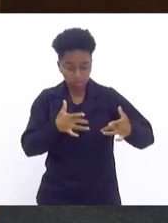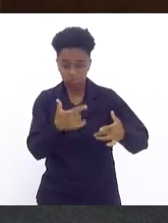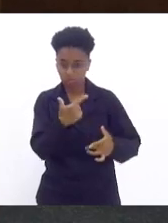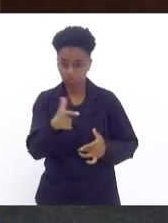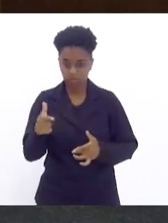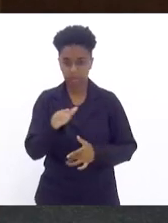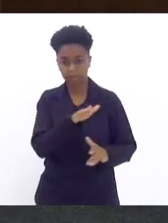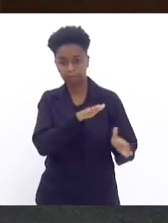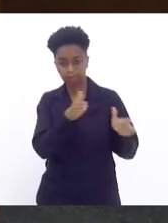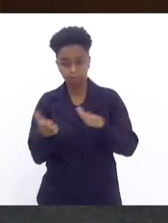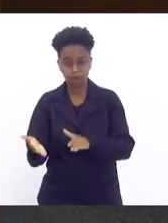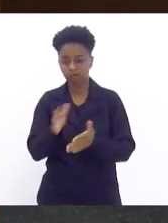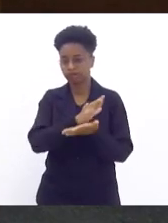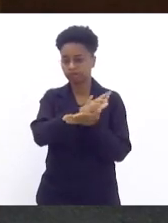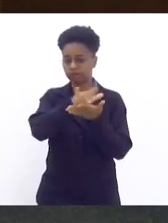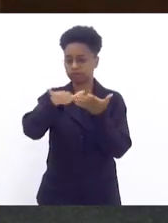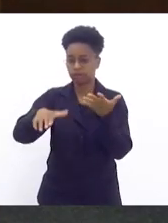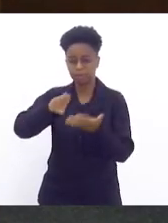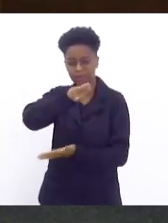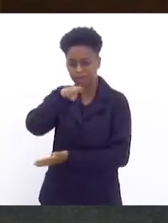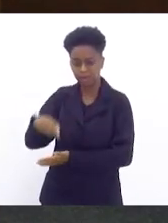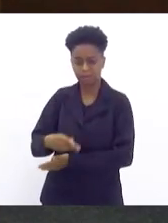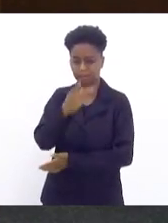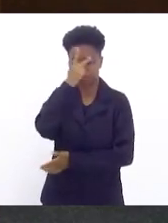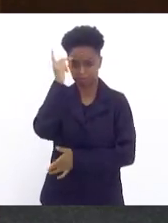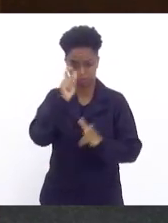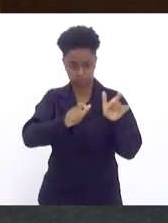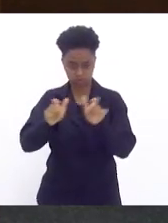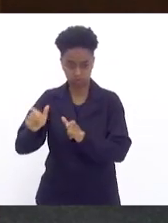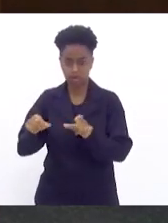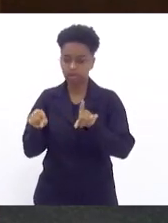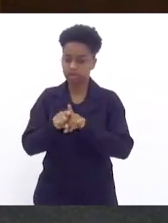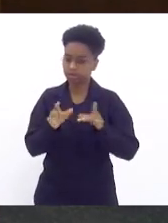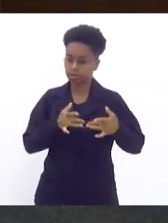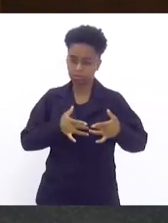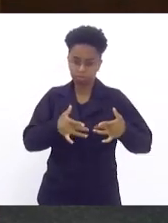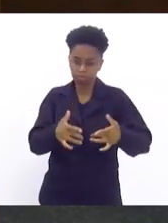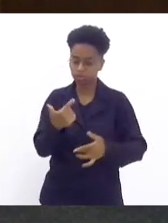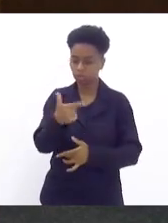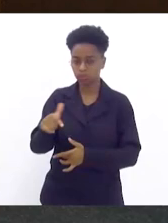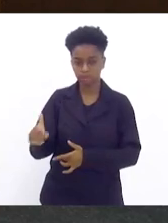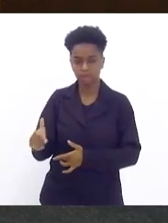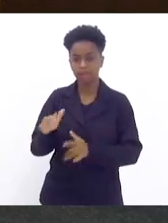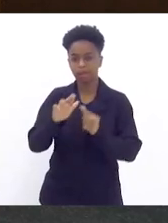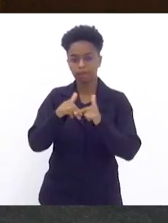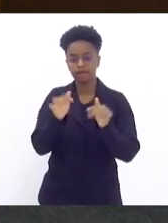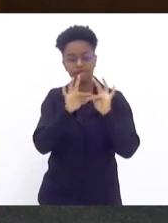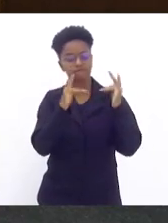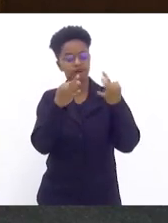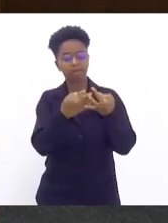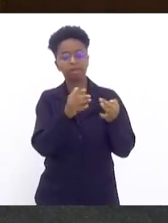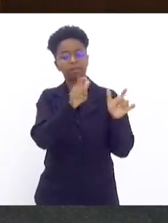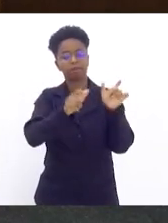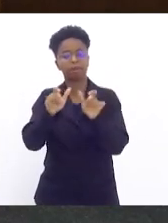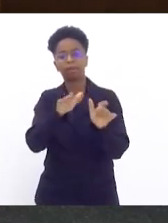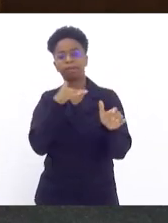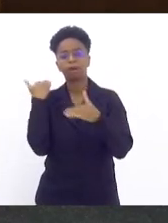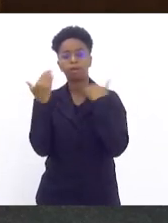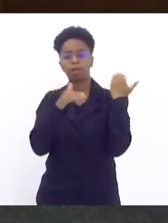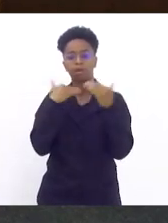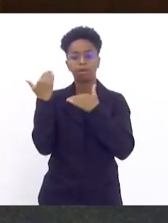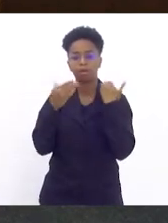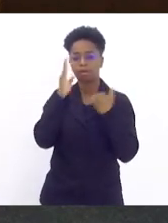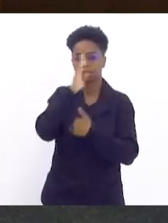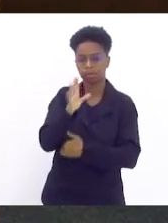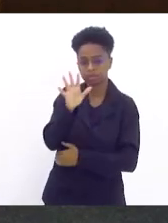morte da perda de milhares de pessoas não se compadecendo da perda de entes queridos de gente do Brasil inteiro